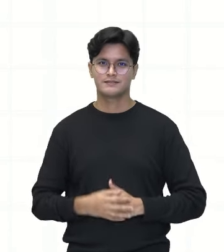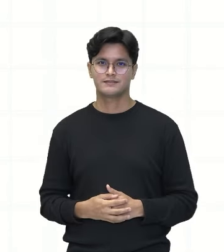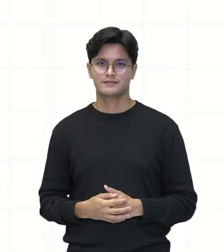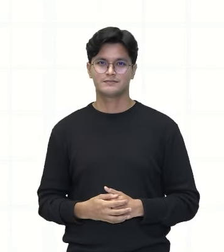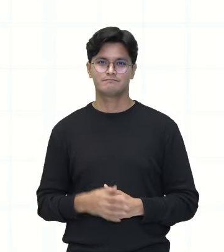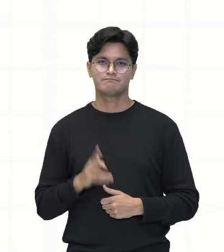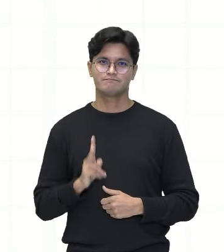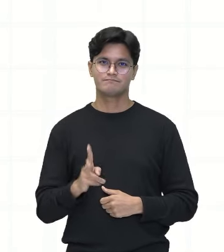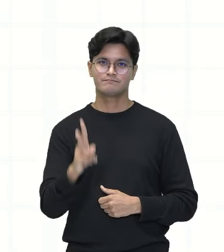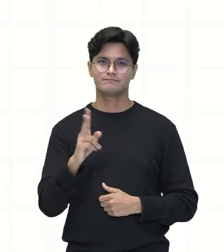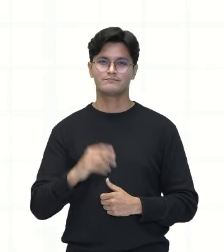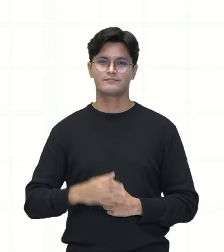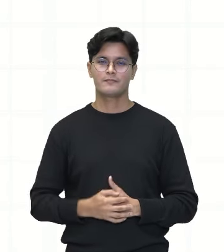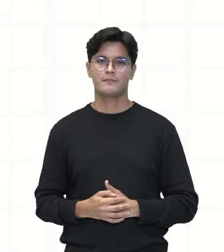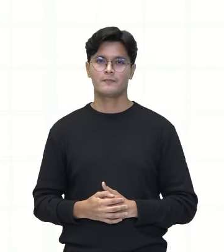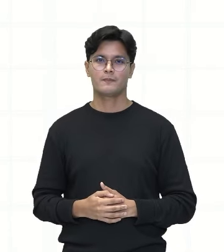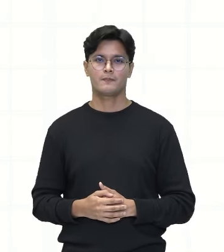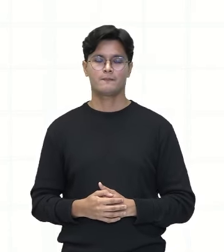Continuando.